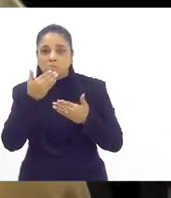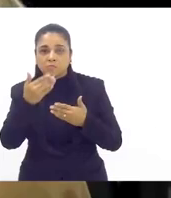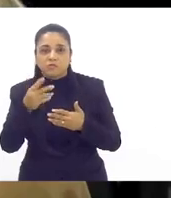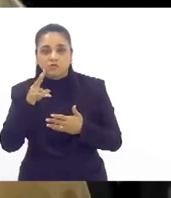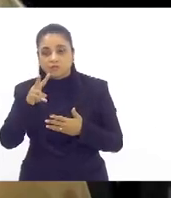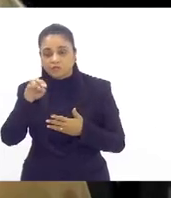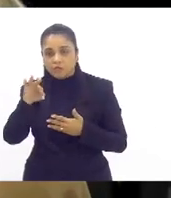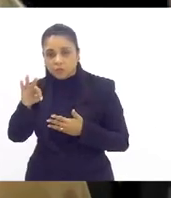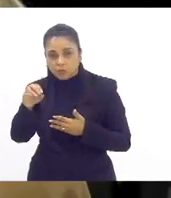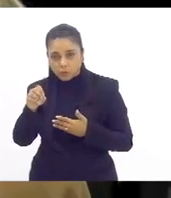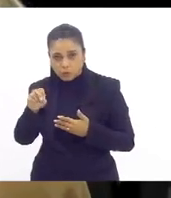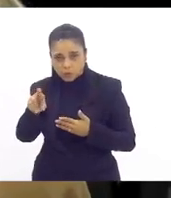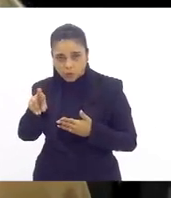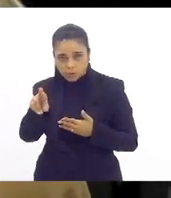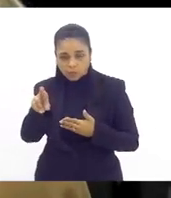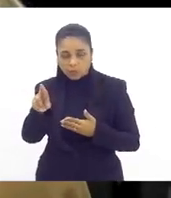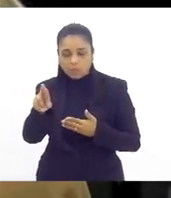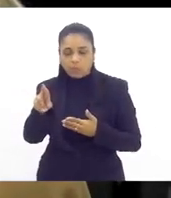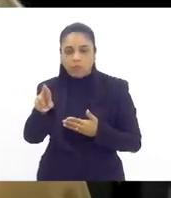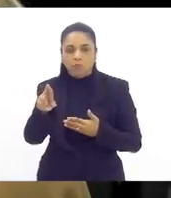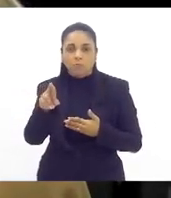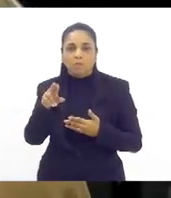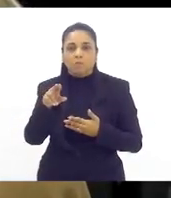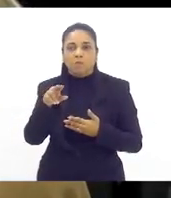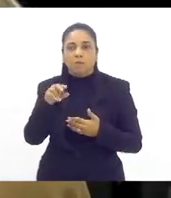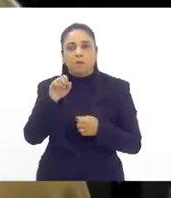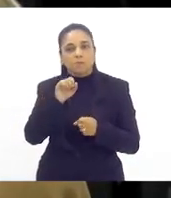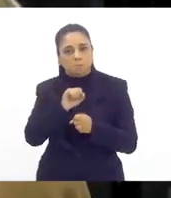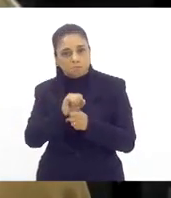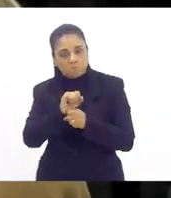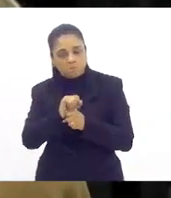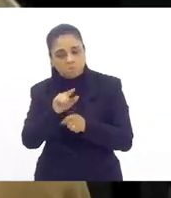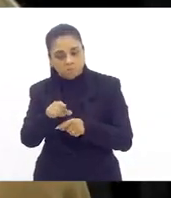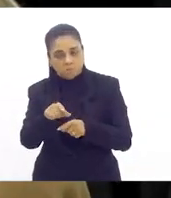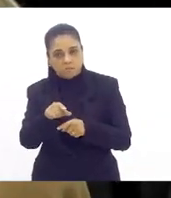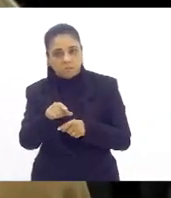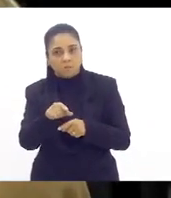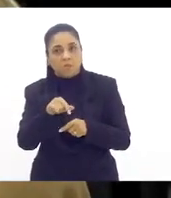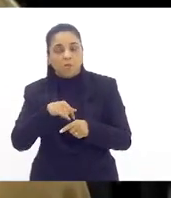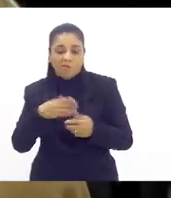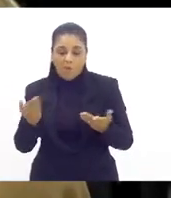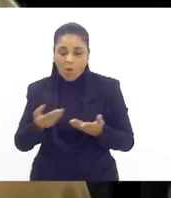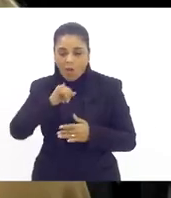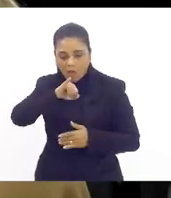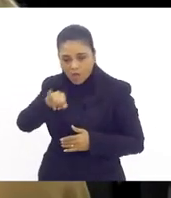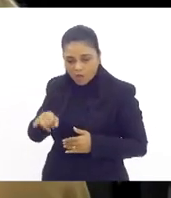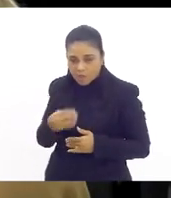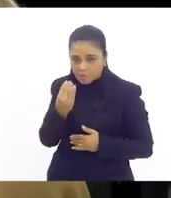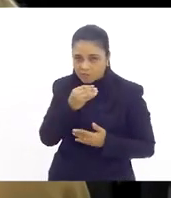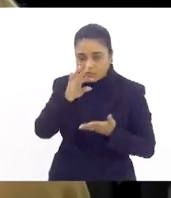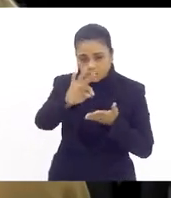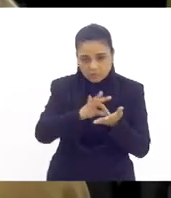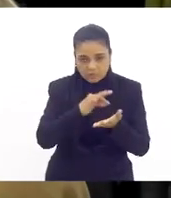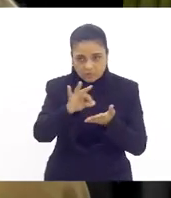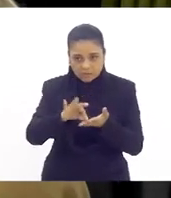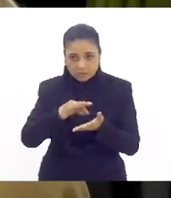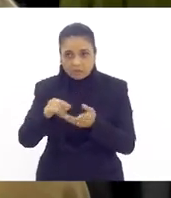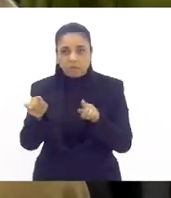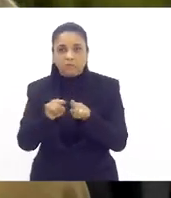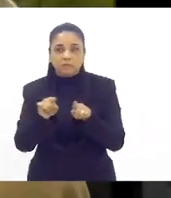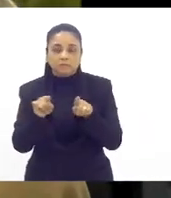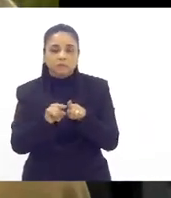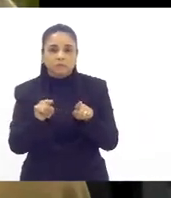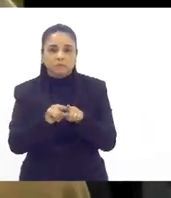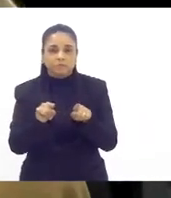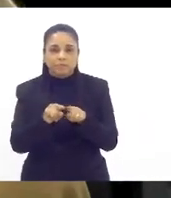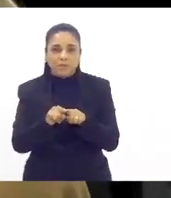que tá aí na frente para dar Uma segurada pessoal eu vou aproveitar enquanto tá fazendo as inscrições para também